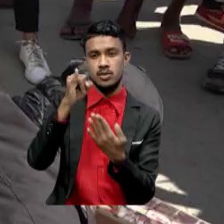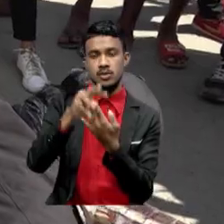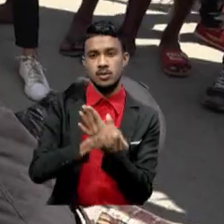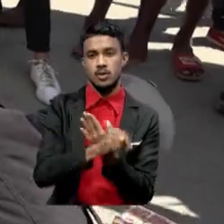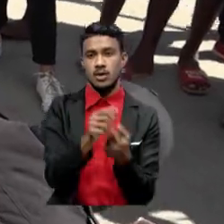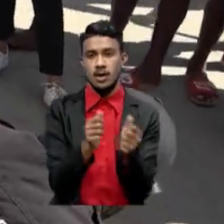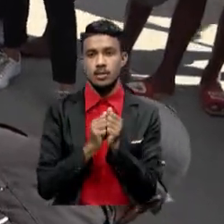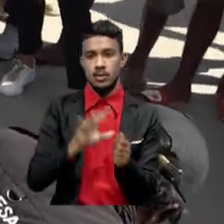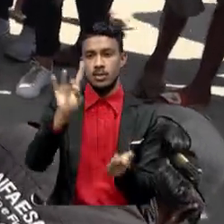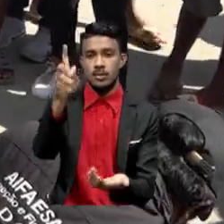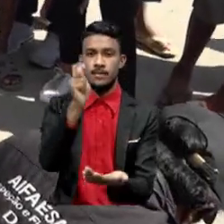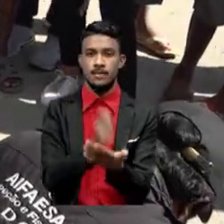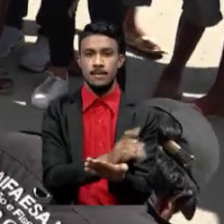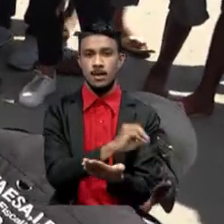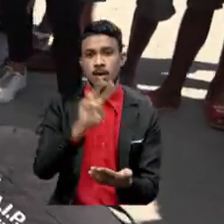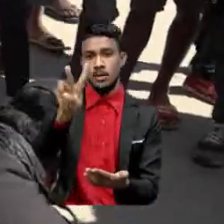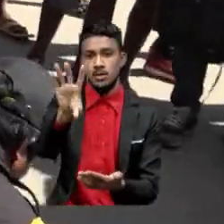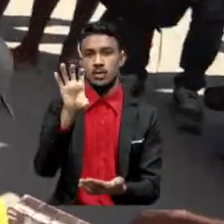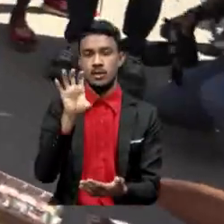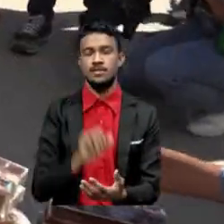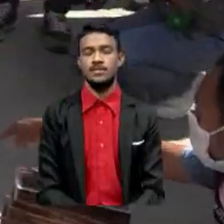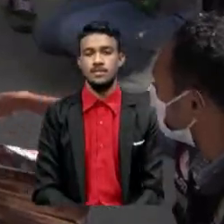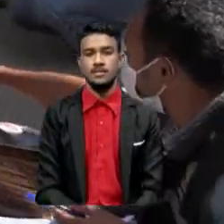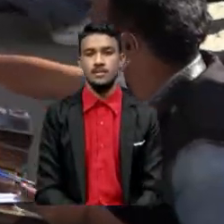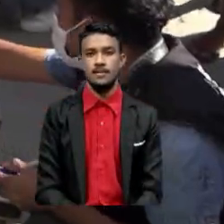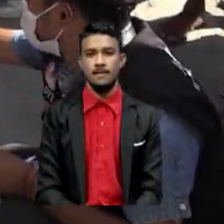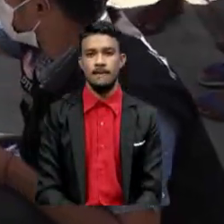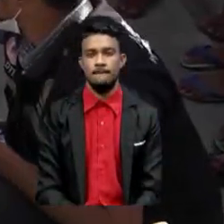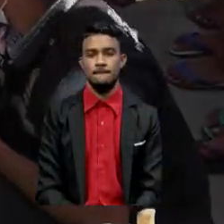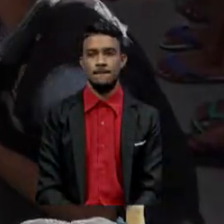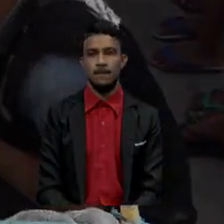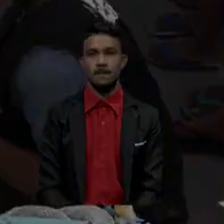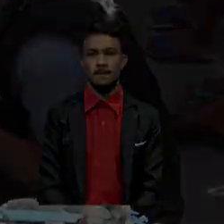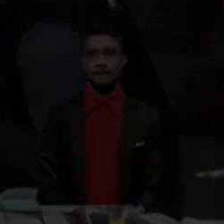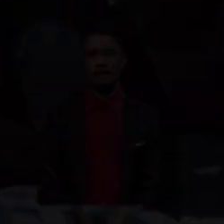resin walu atus rua. Leopoldina de Carvalho, Tito Silva, GMN.